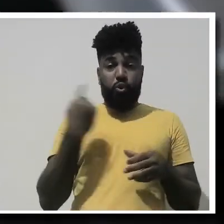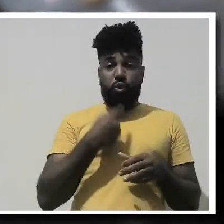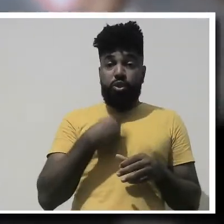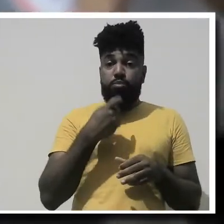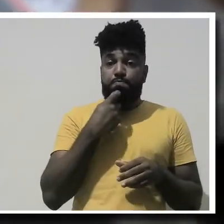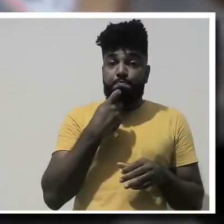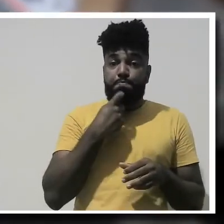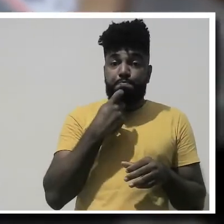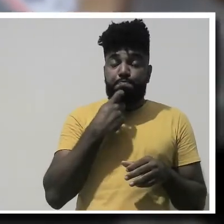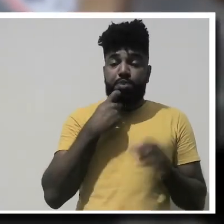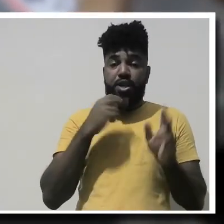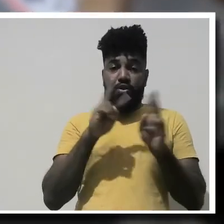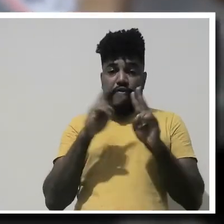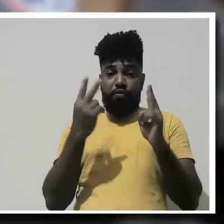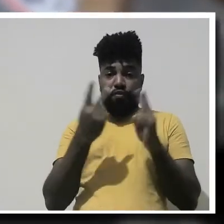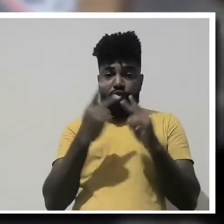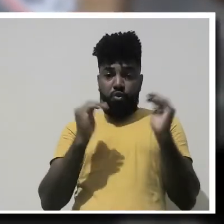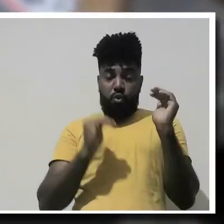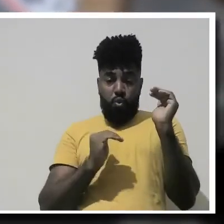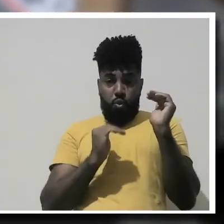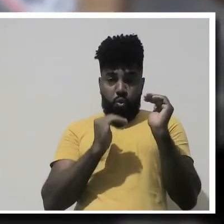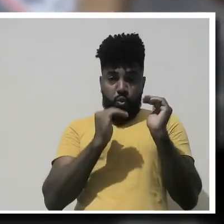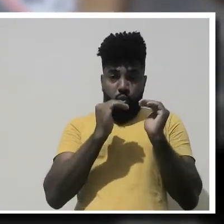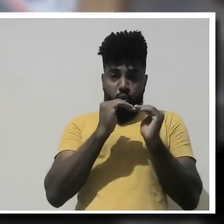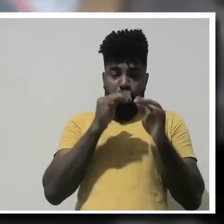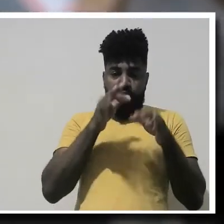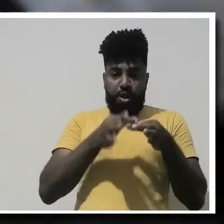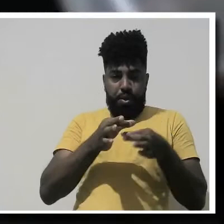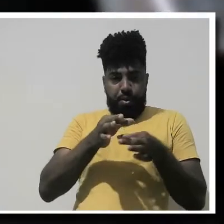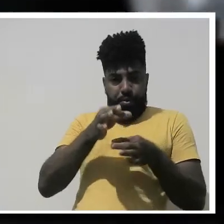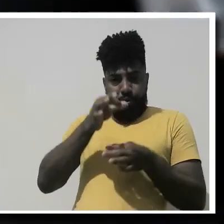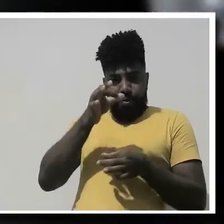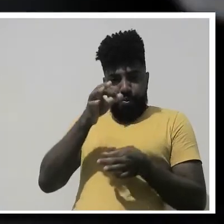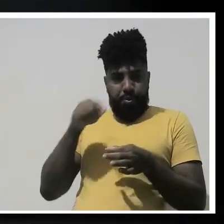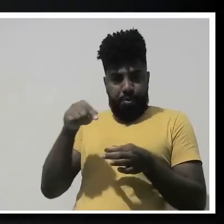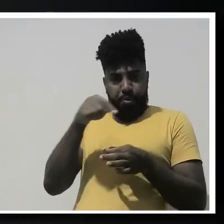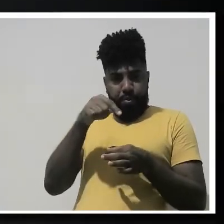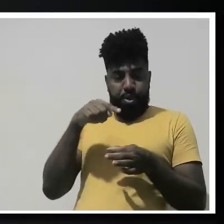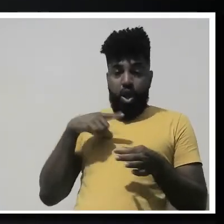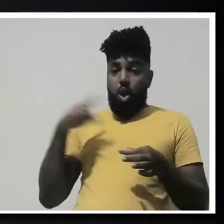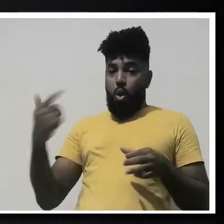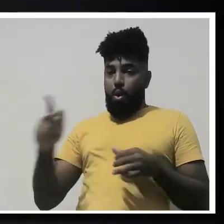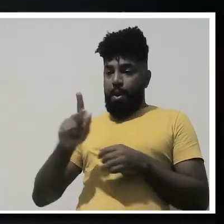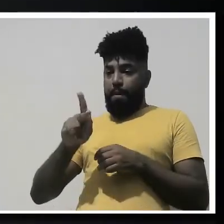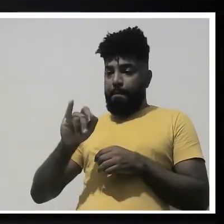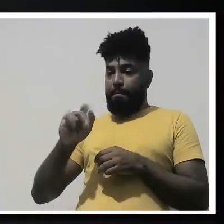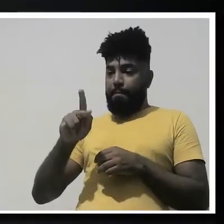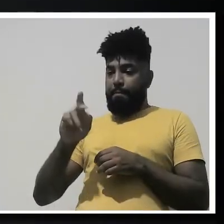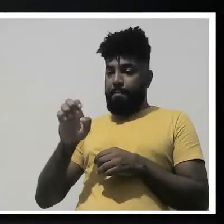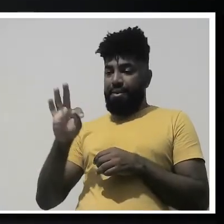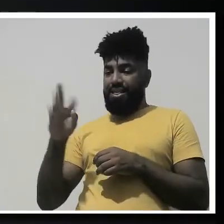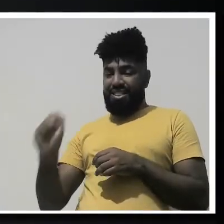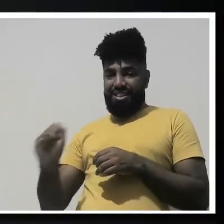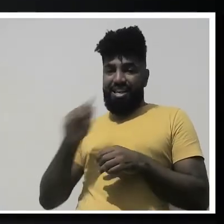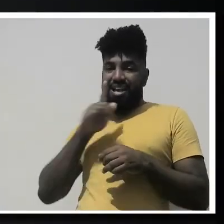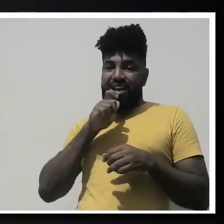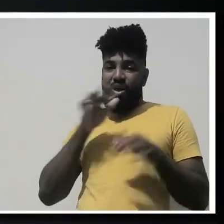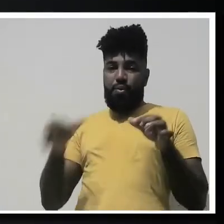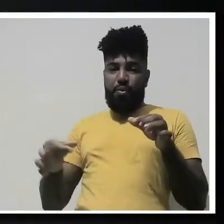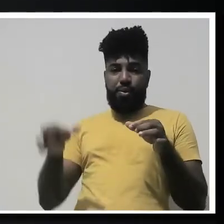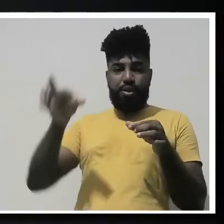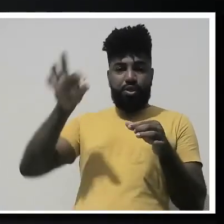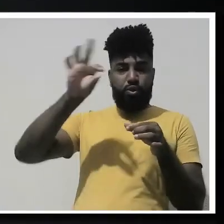nós estivermos muito próximo de completar o volume, por exemplo no início desse pescoço, nós podemos pegar uma pipeta de Pasteur